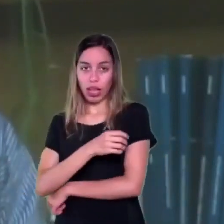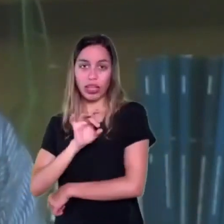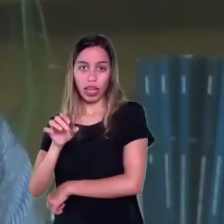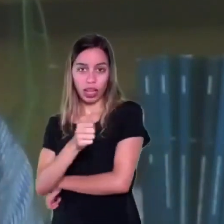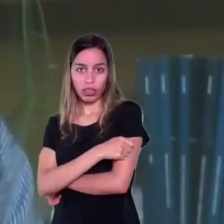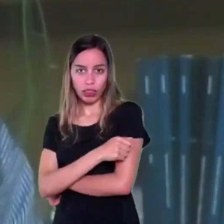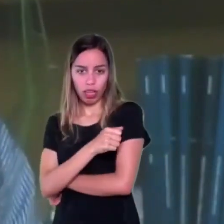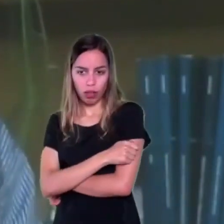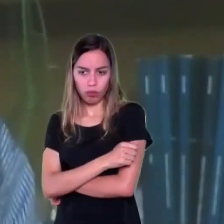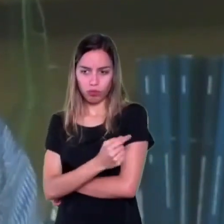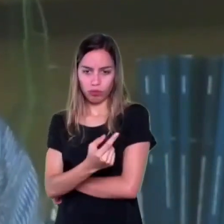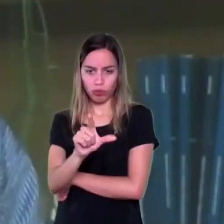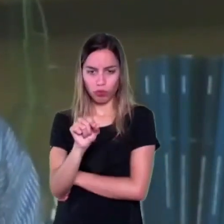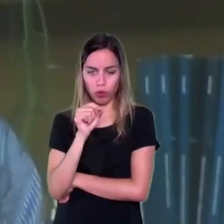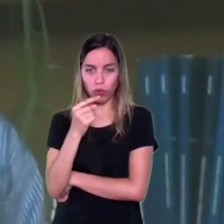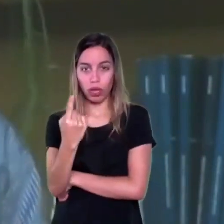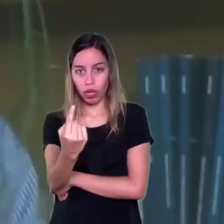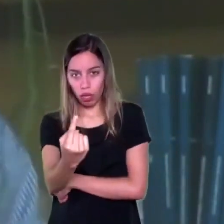dele